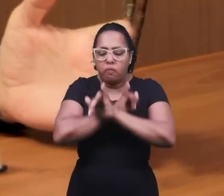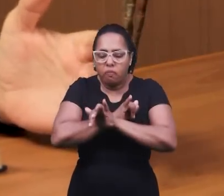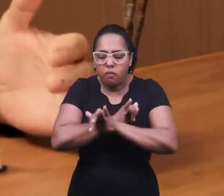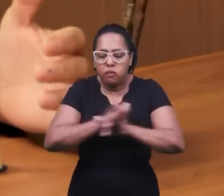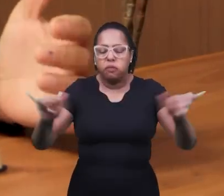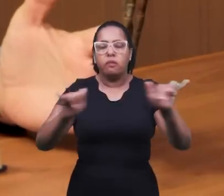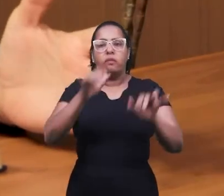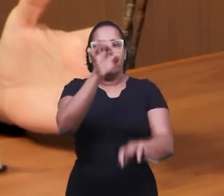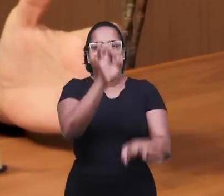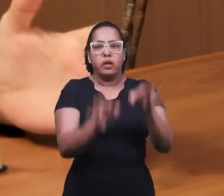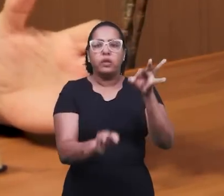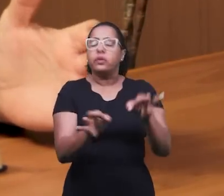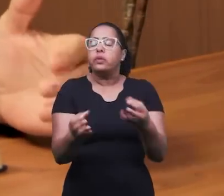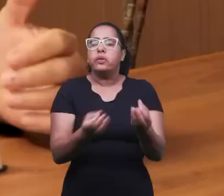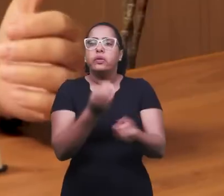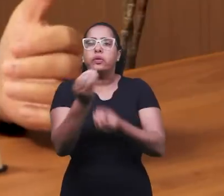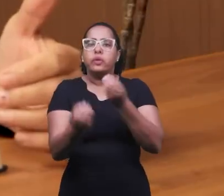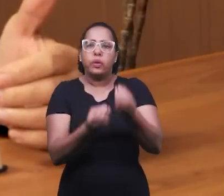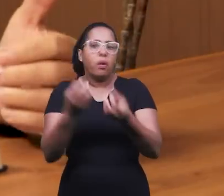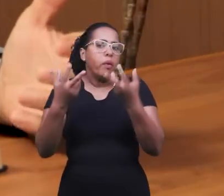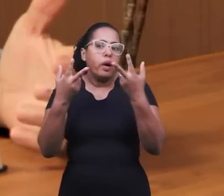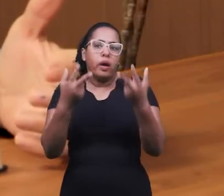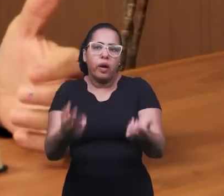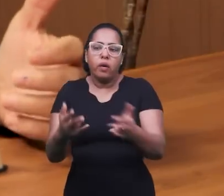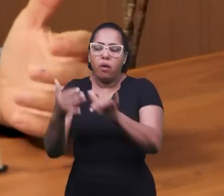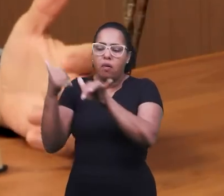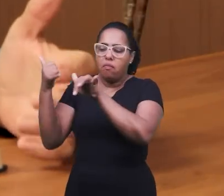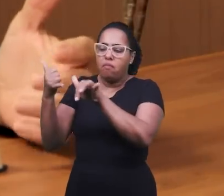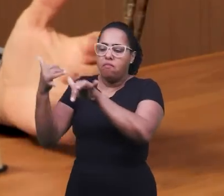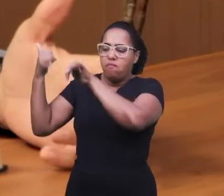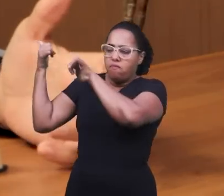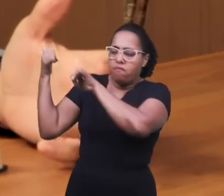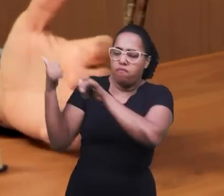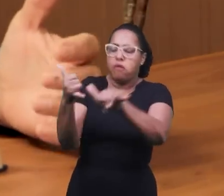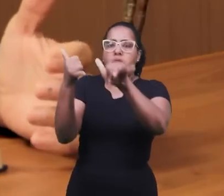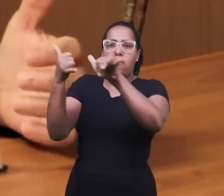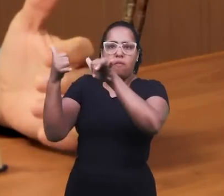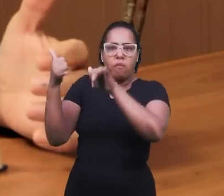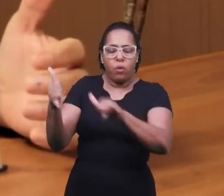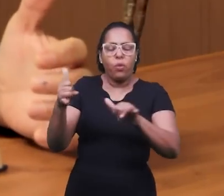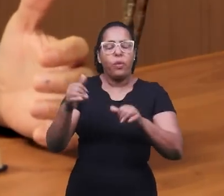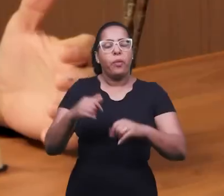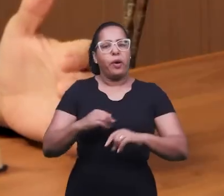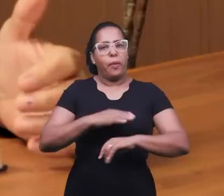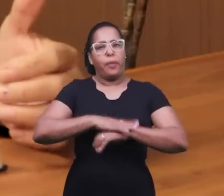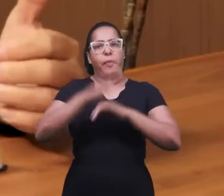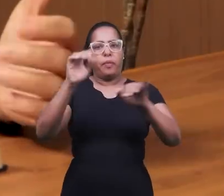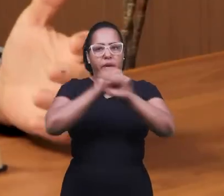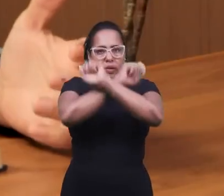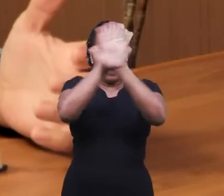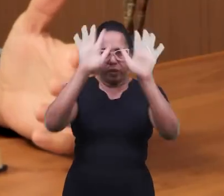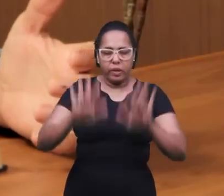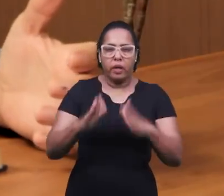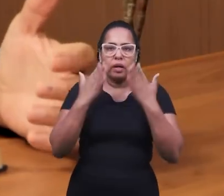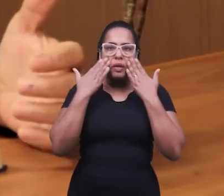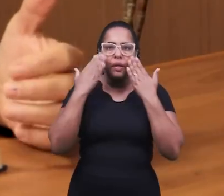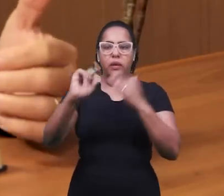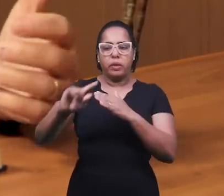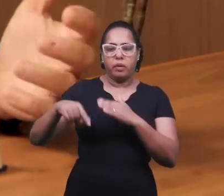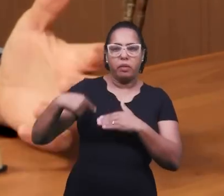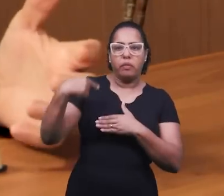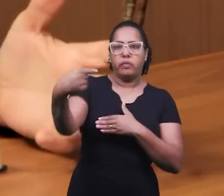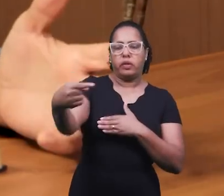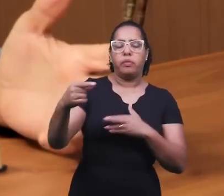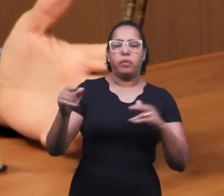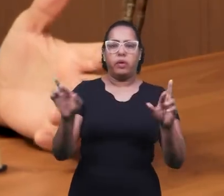normal, faz parte da natureza e etc., mas que para a igreja isso é naturalmente uma trombeta que está sendo tocada,